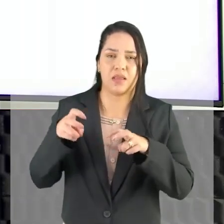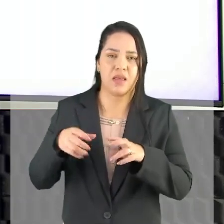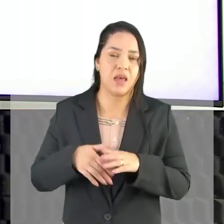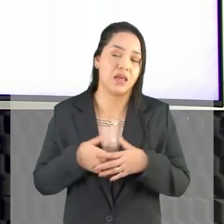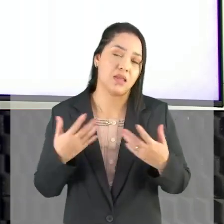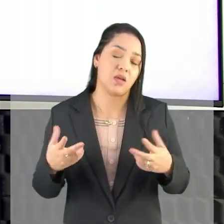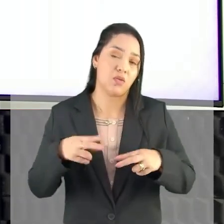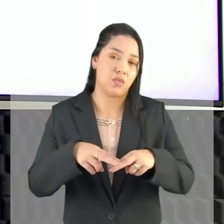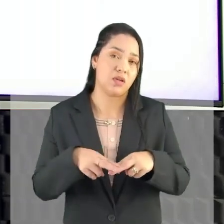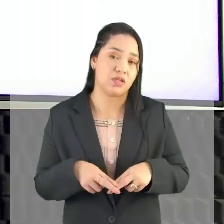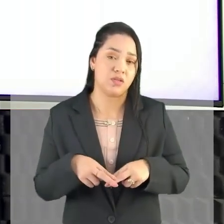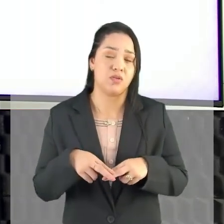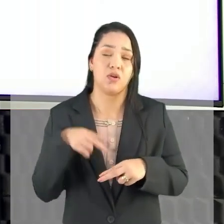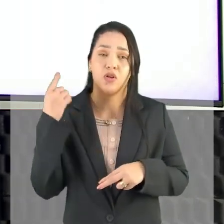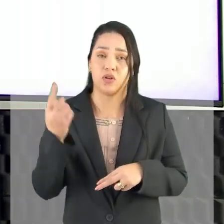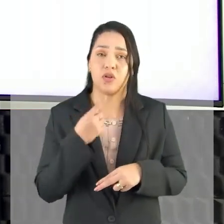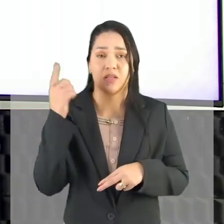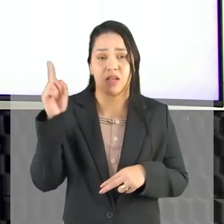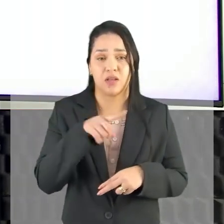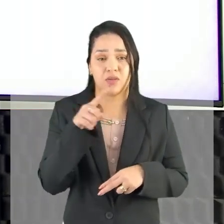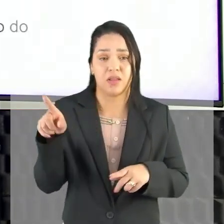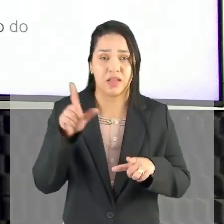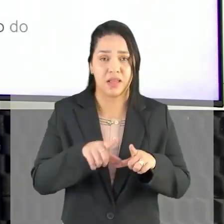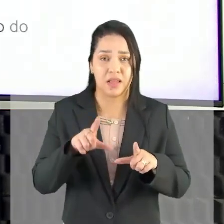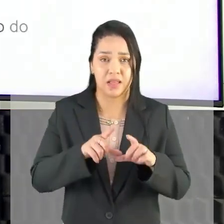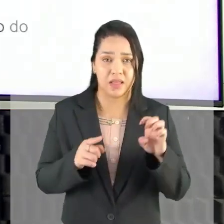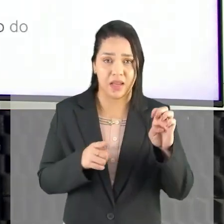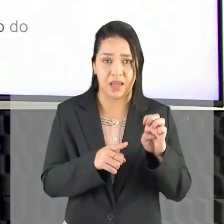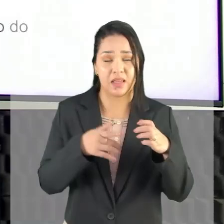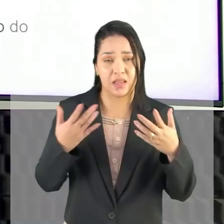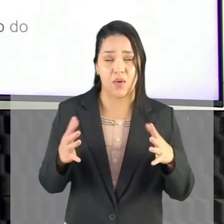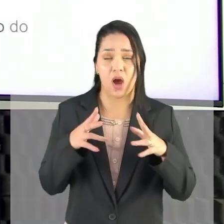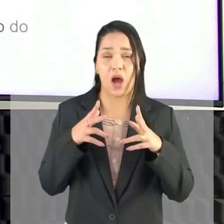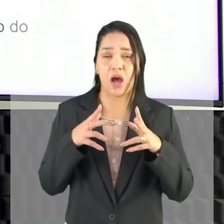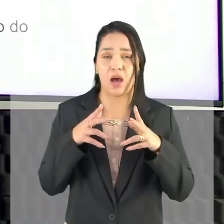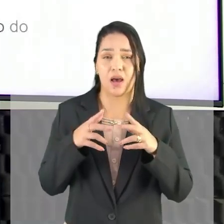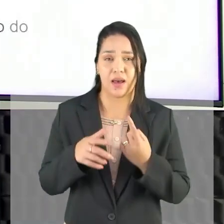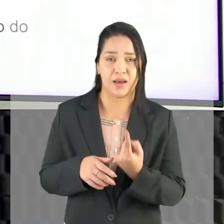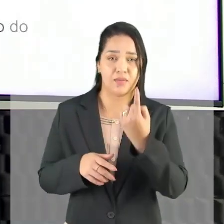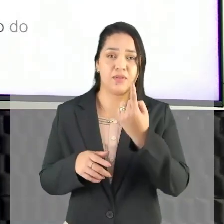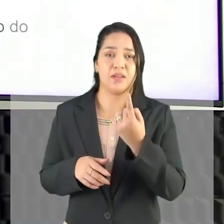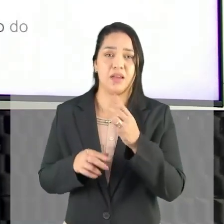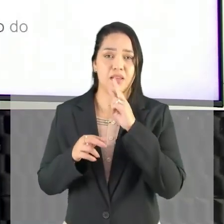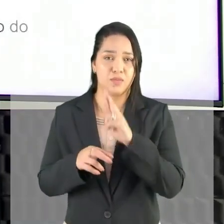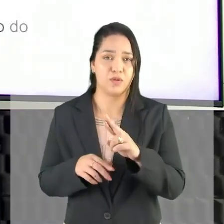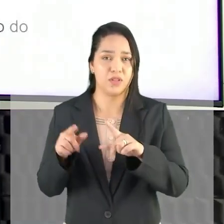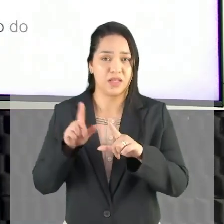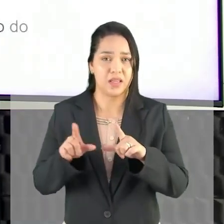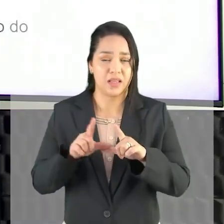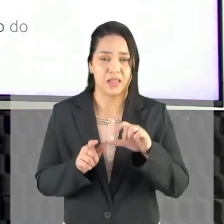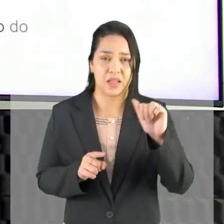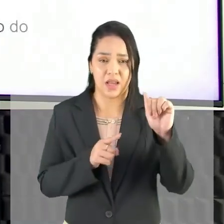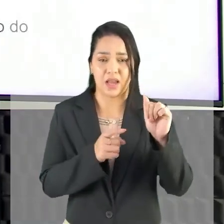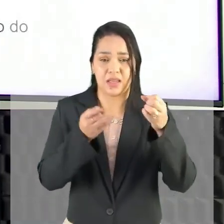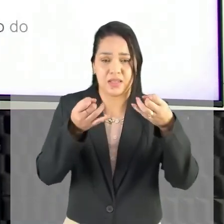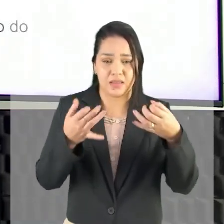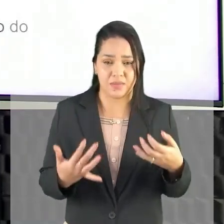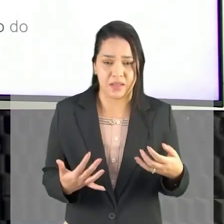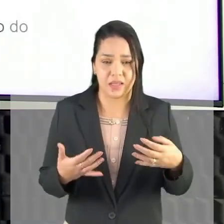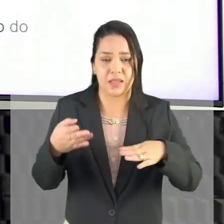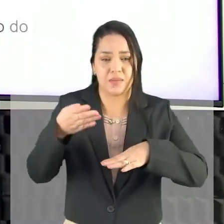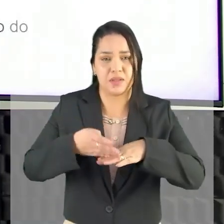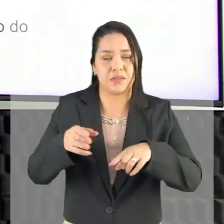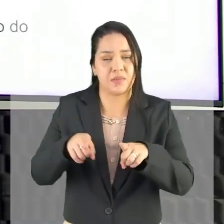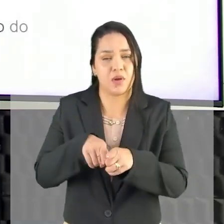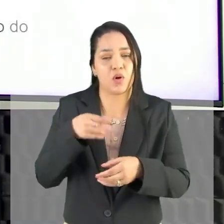Então, nesse caso, a gente anula a letra E. Portanto, a única resposta é a letra A, que fala sobre a